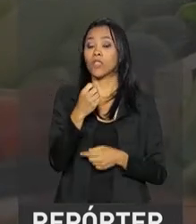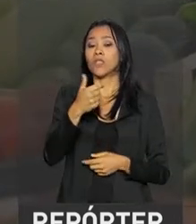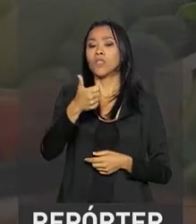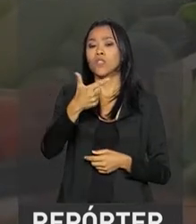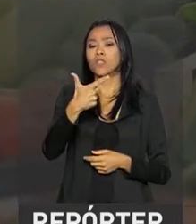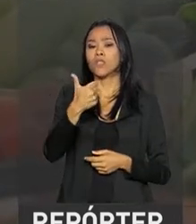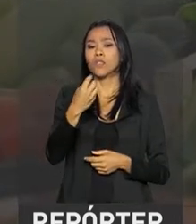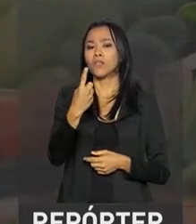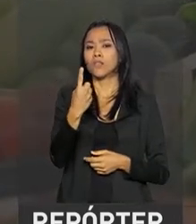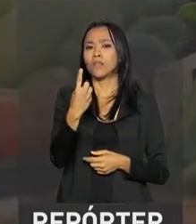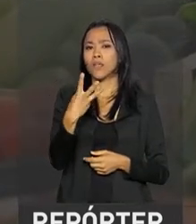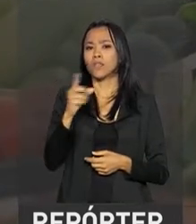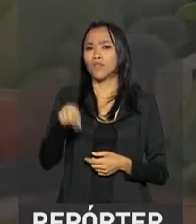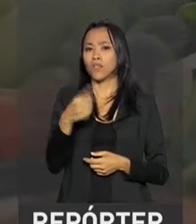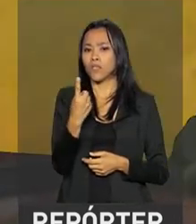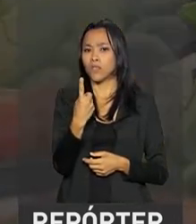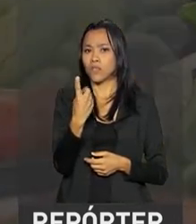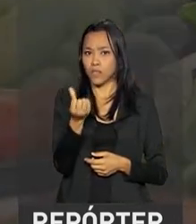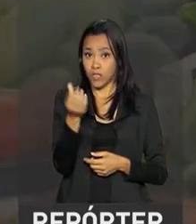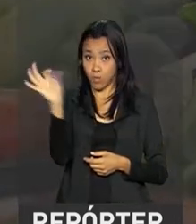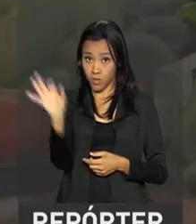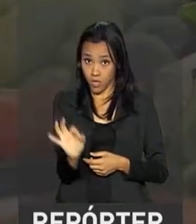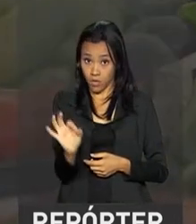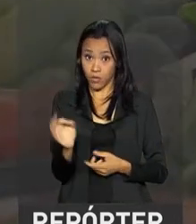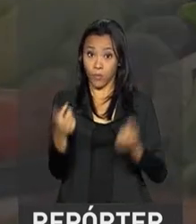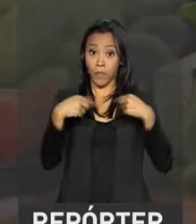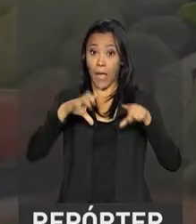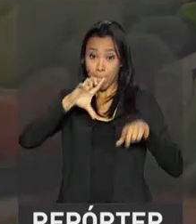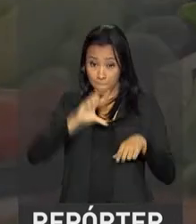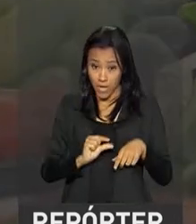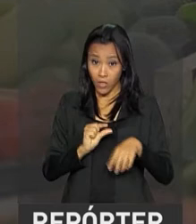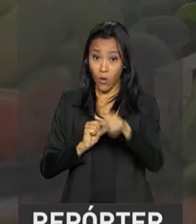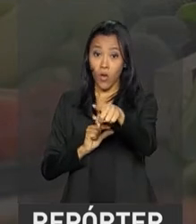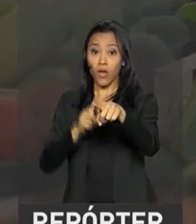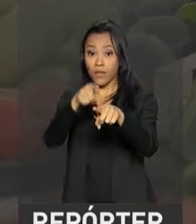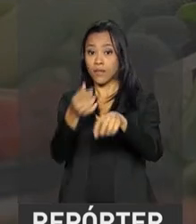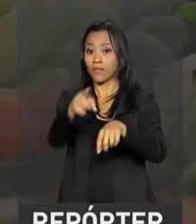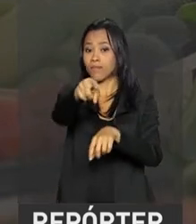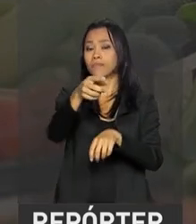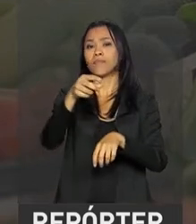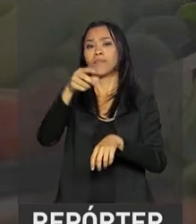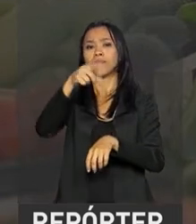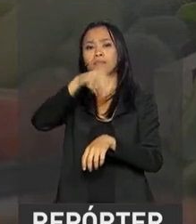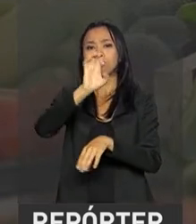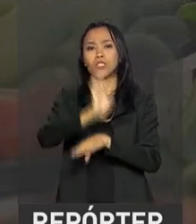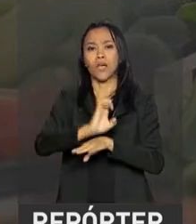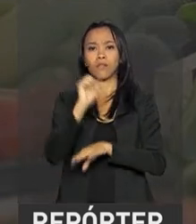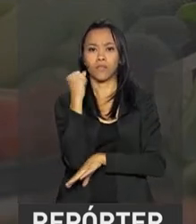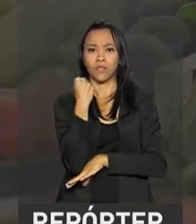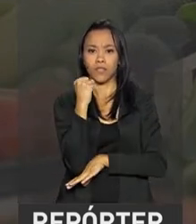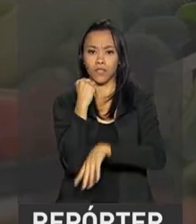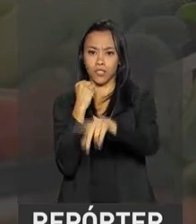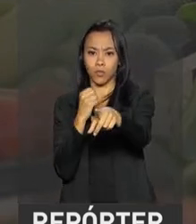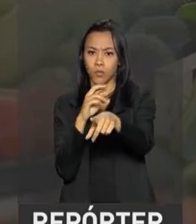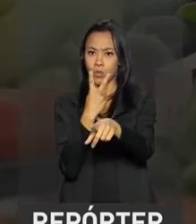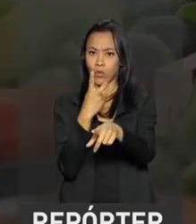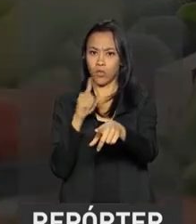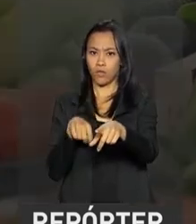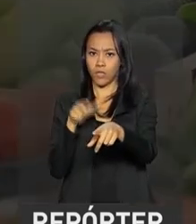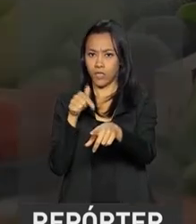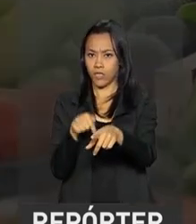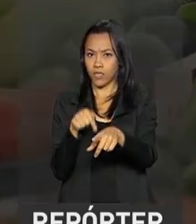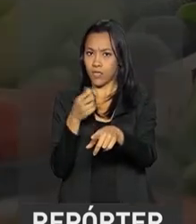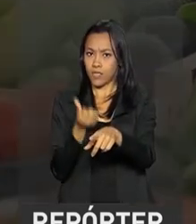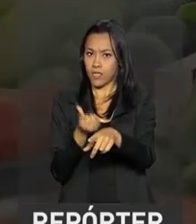menos em belém capital do pará a menor queda foi em aracaju capital de sergipe 2,76 por cento